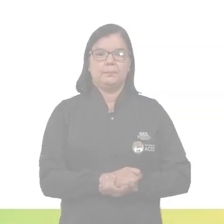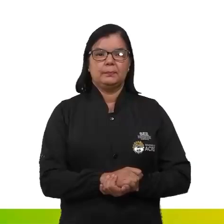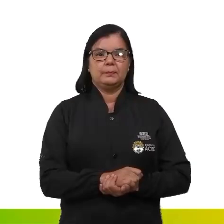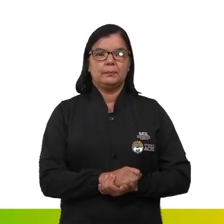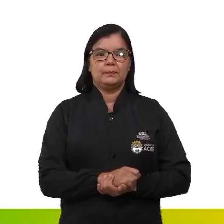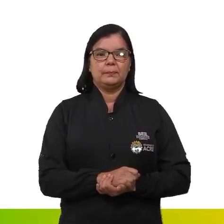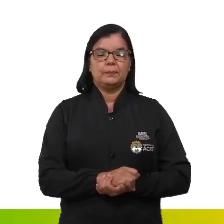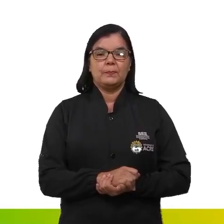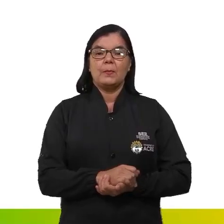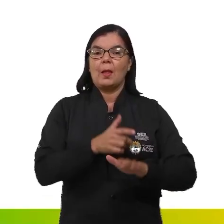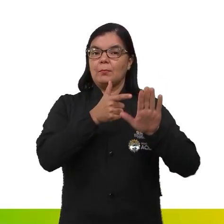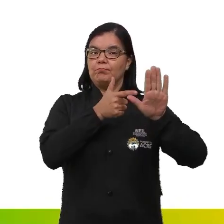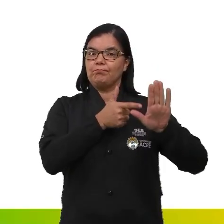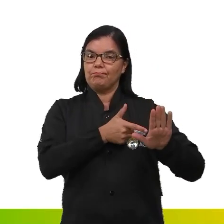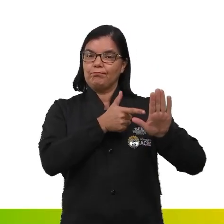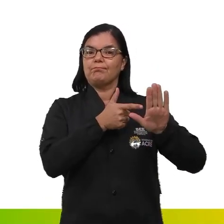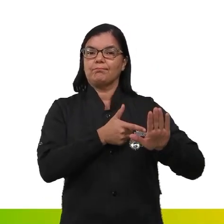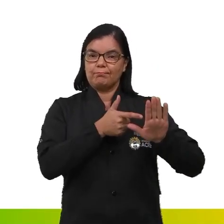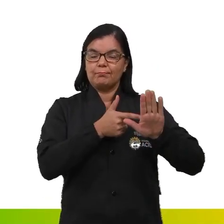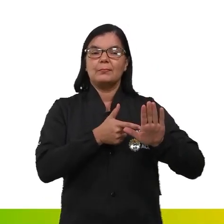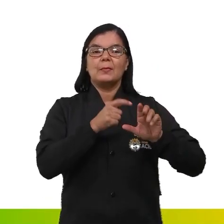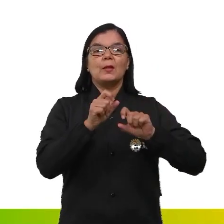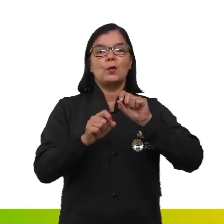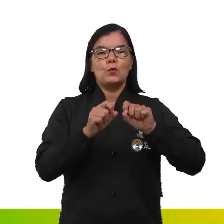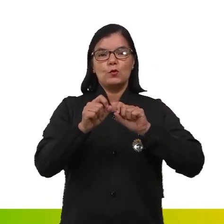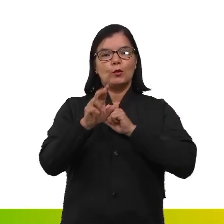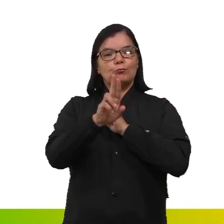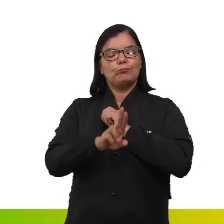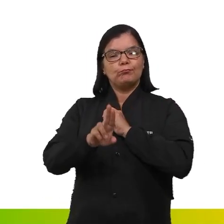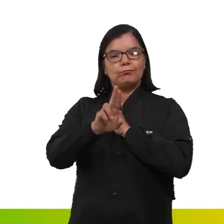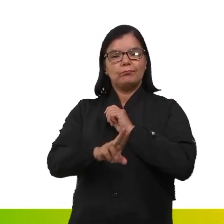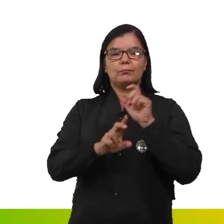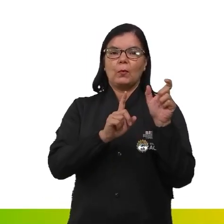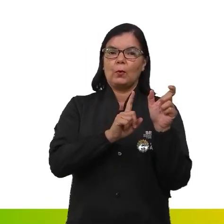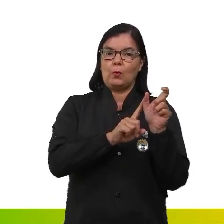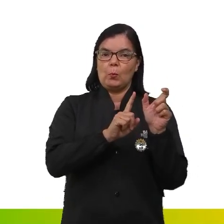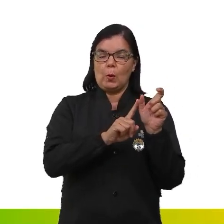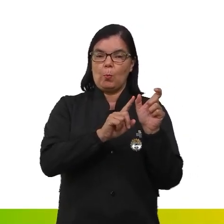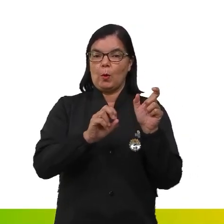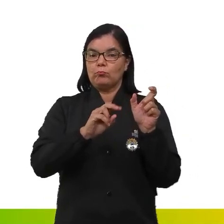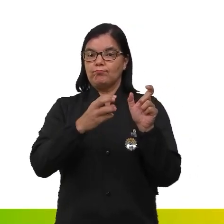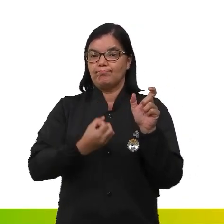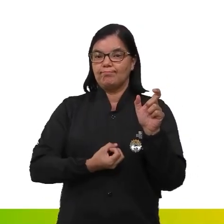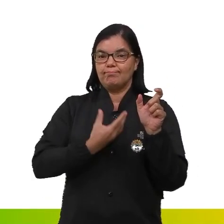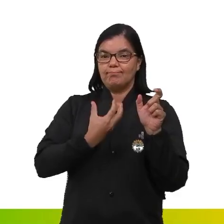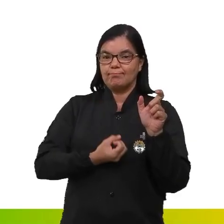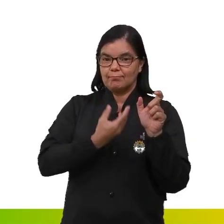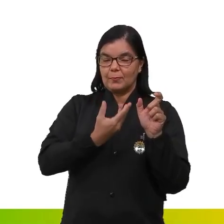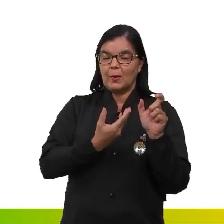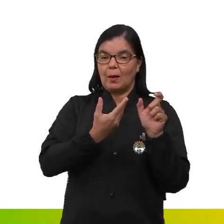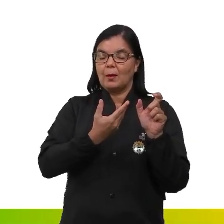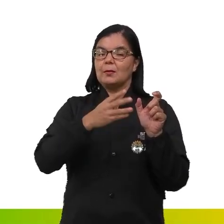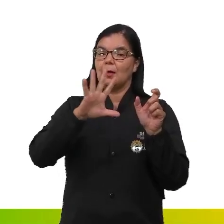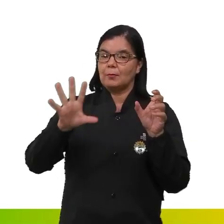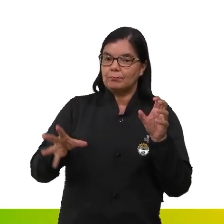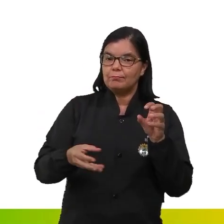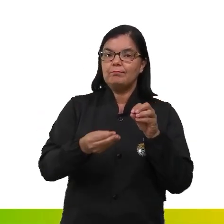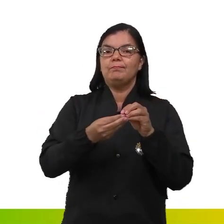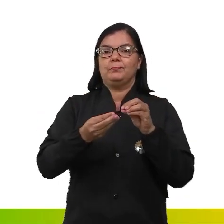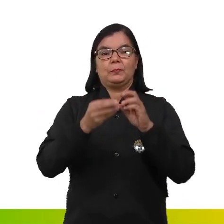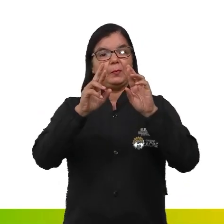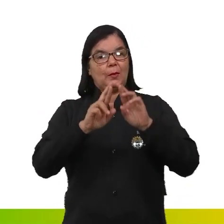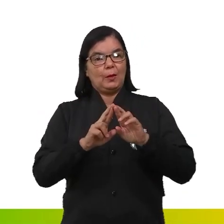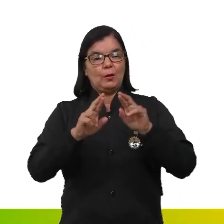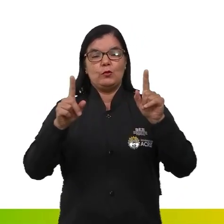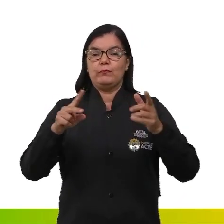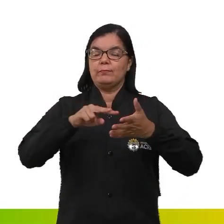vocês. A ironia consiste em utilizar uma palavra ou expressão atribuindo-lhe